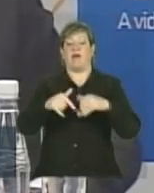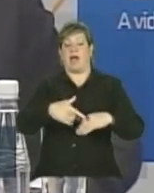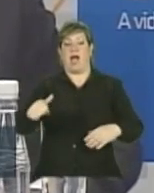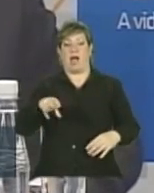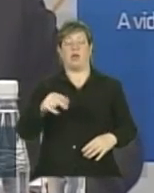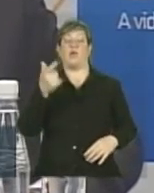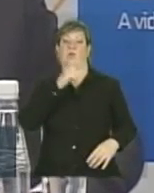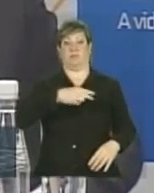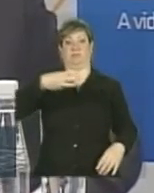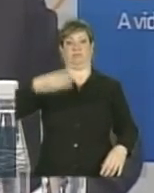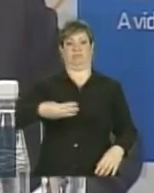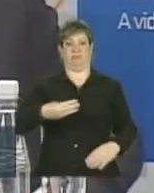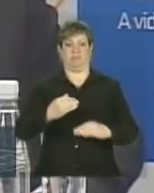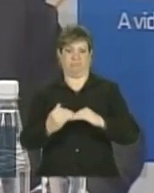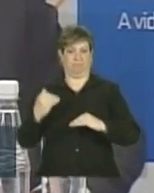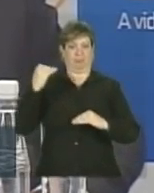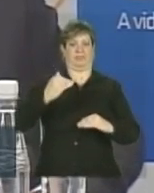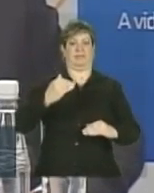a terceira. Portanto,